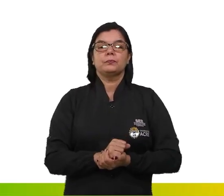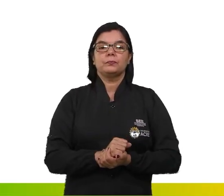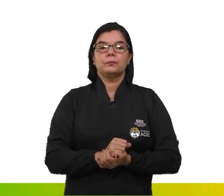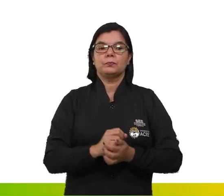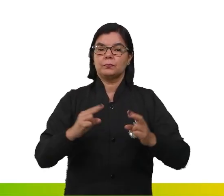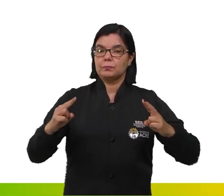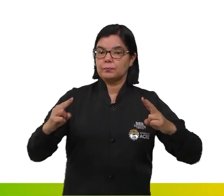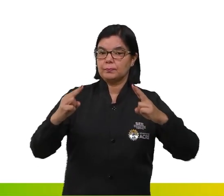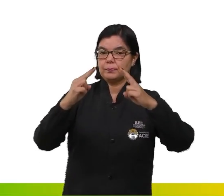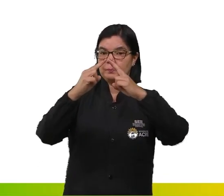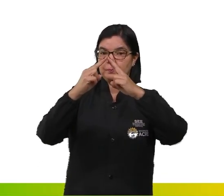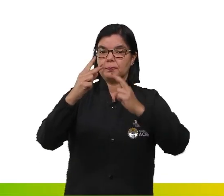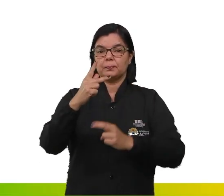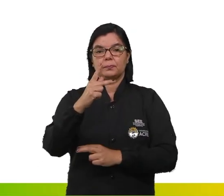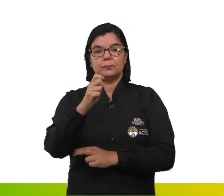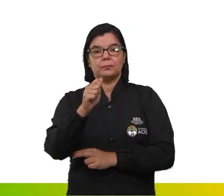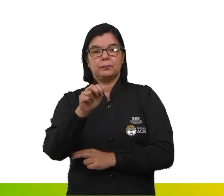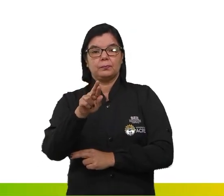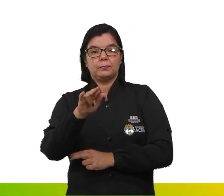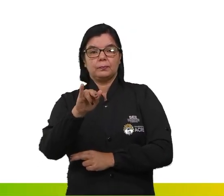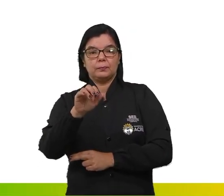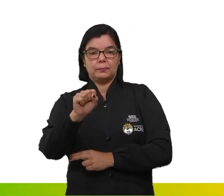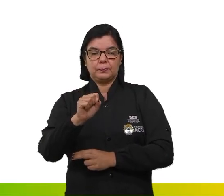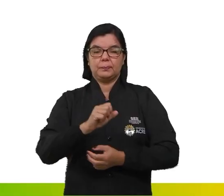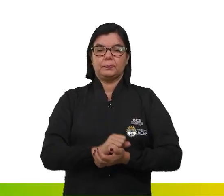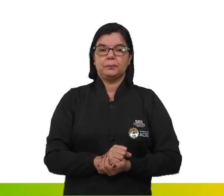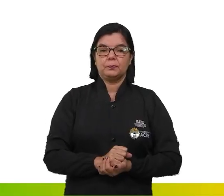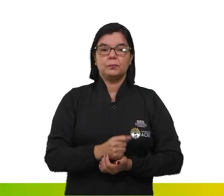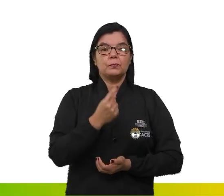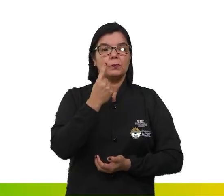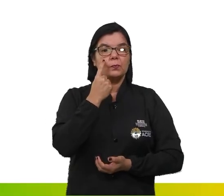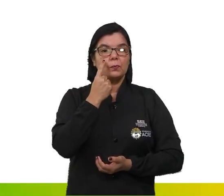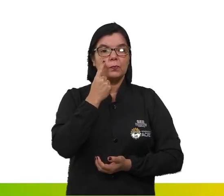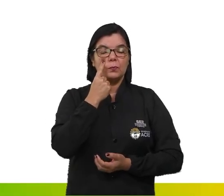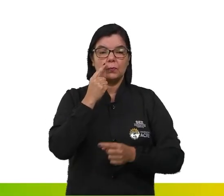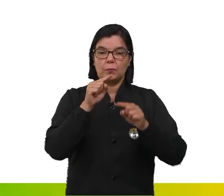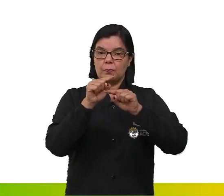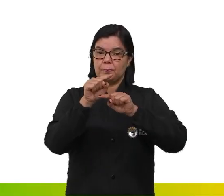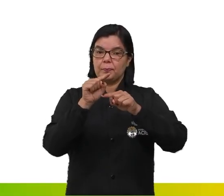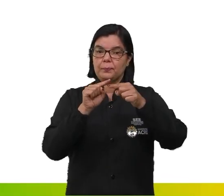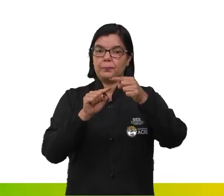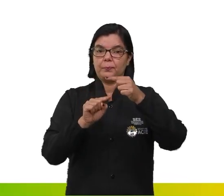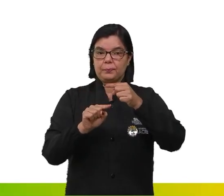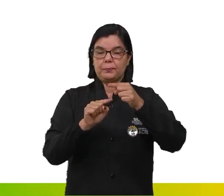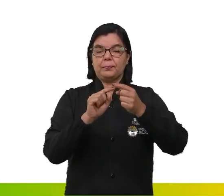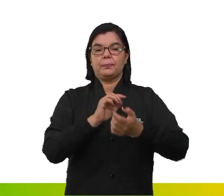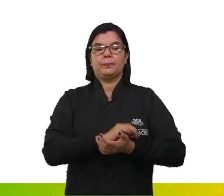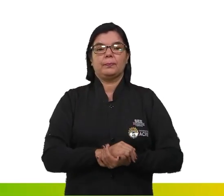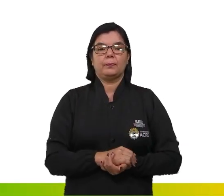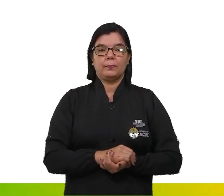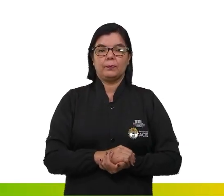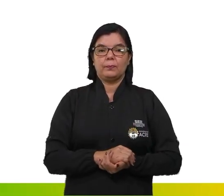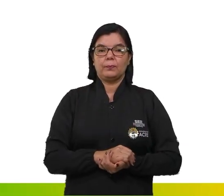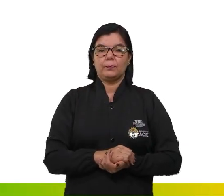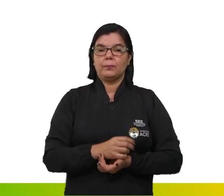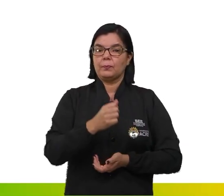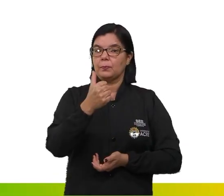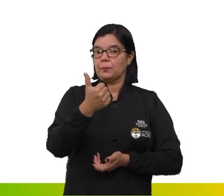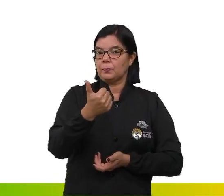aqui. Agora imagine essa linha, e você pega e divide ela em 10